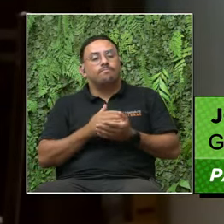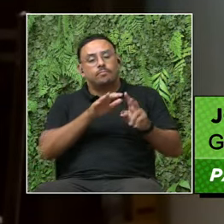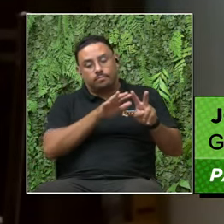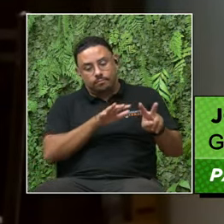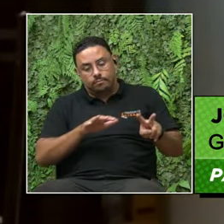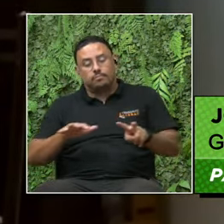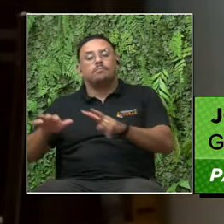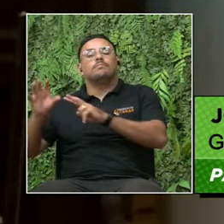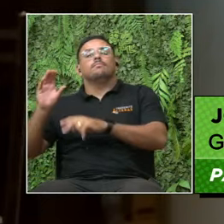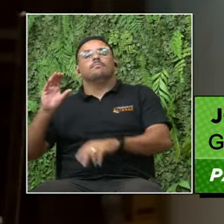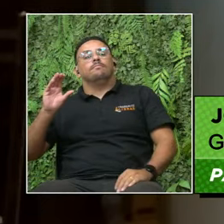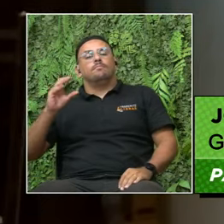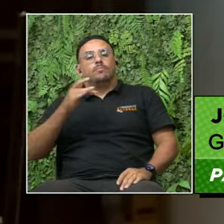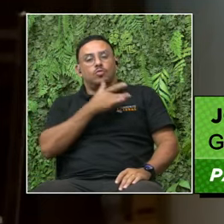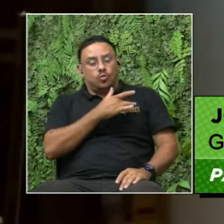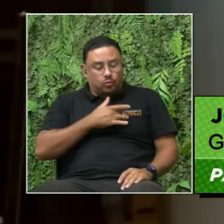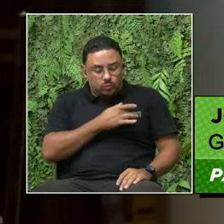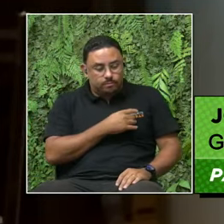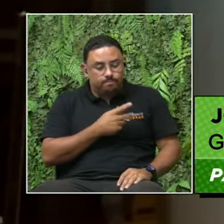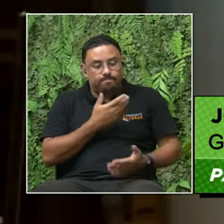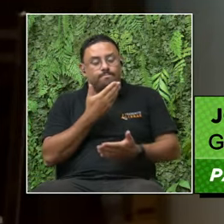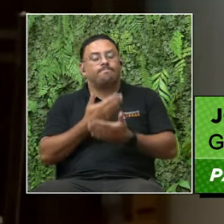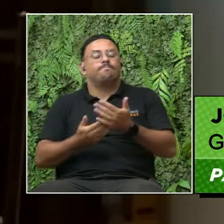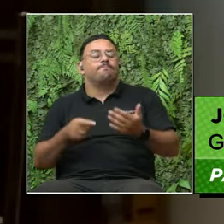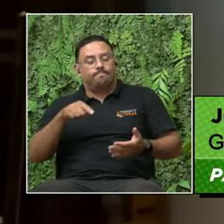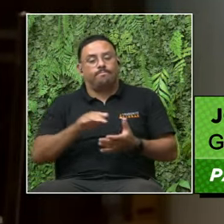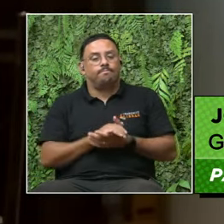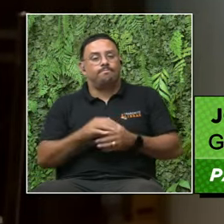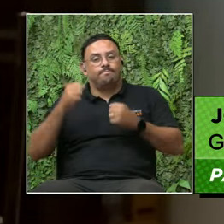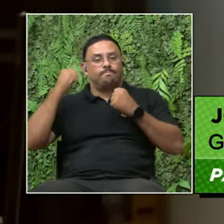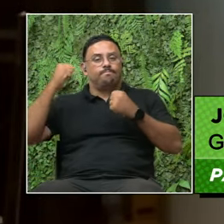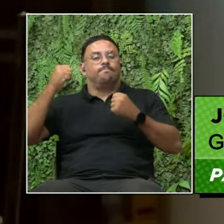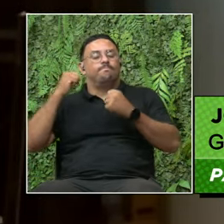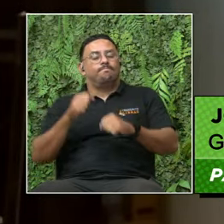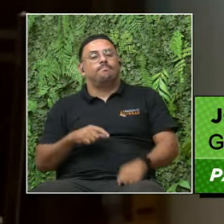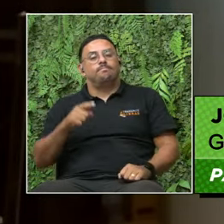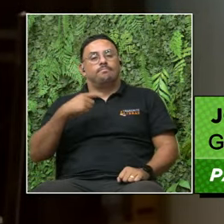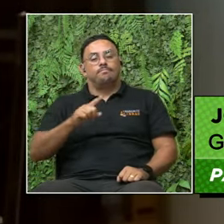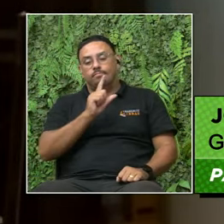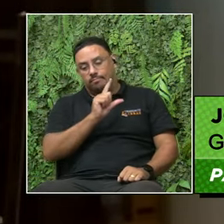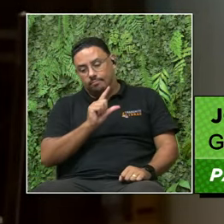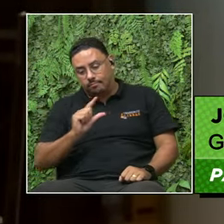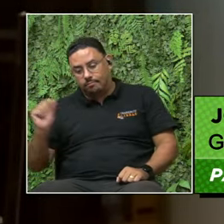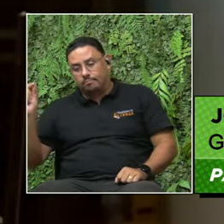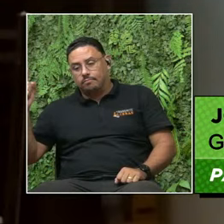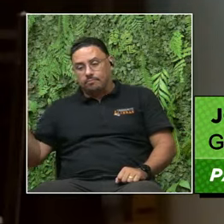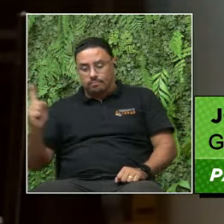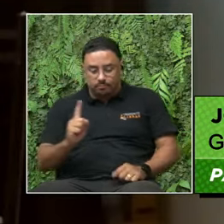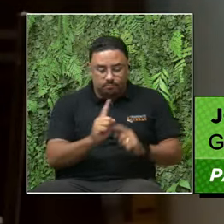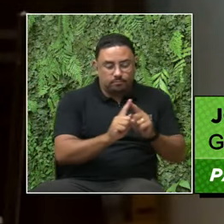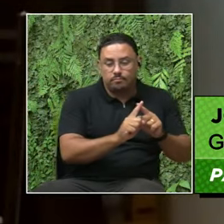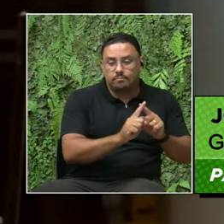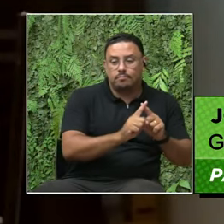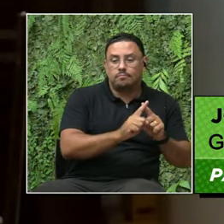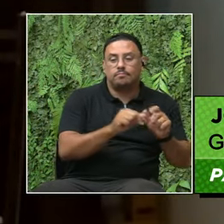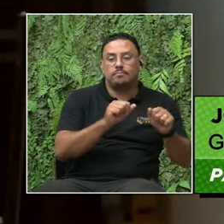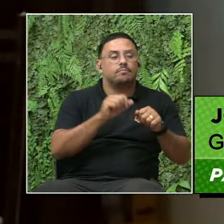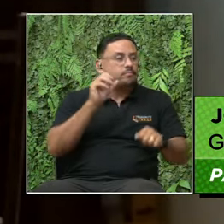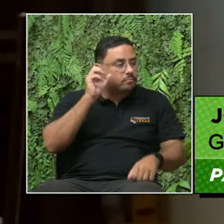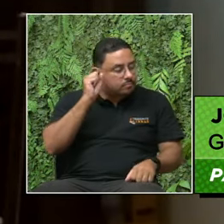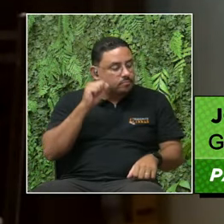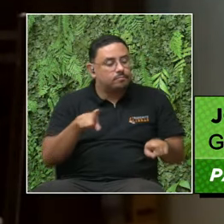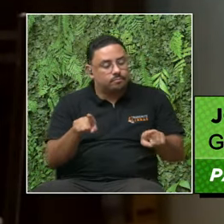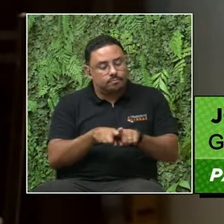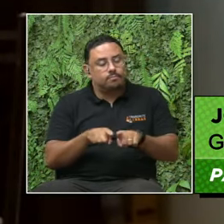semana após uma derrota dessa que o torcedor do Cruzeiro tá que saiu daqui que veio aqui e que tá nos ouvindo